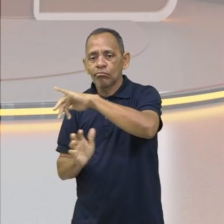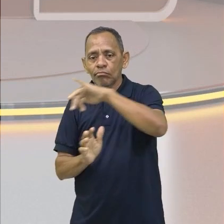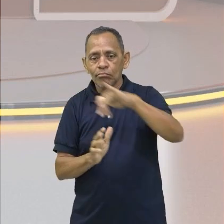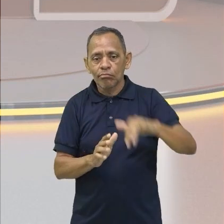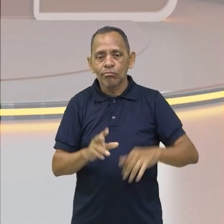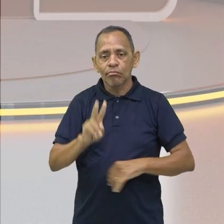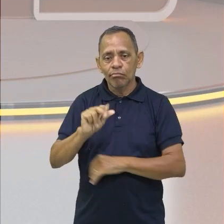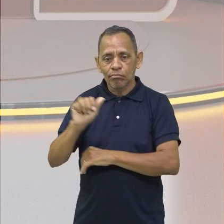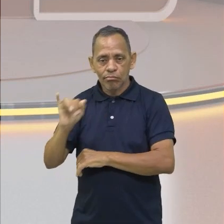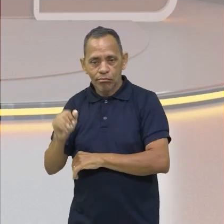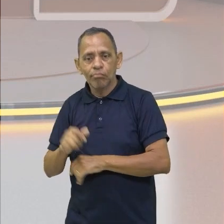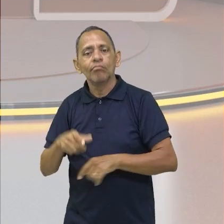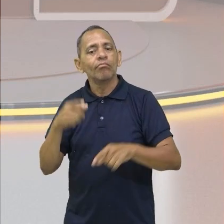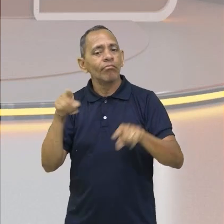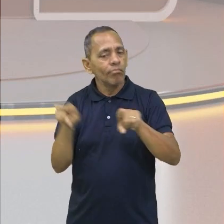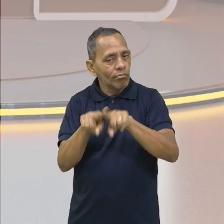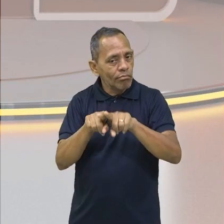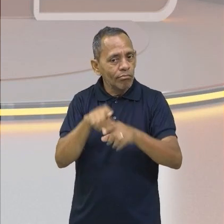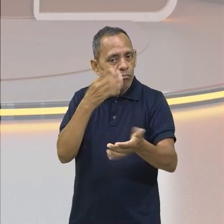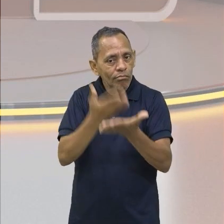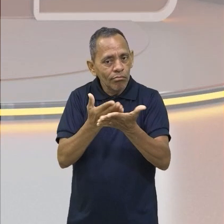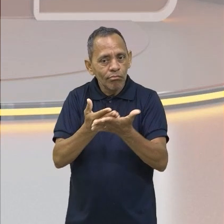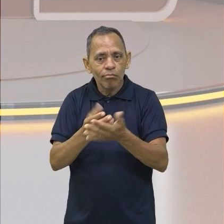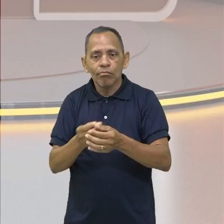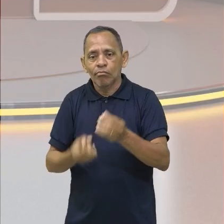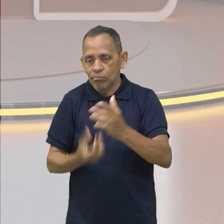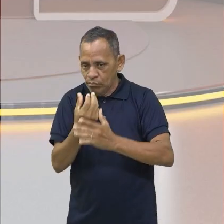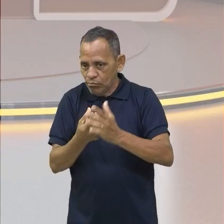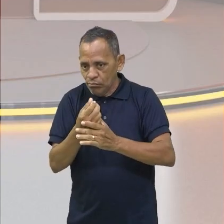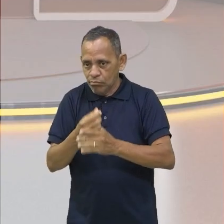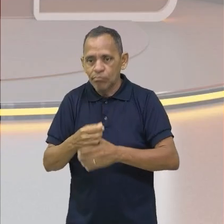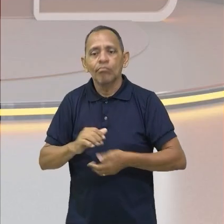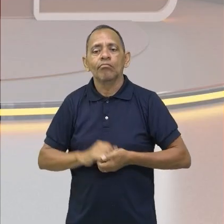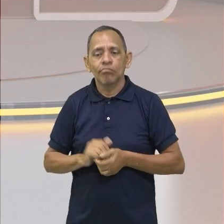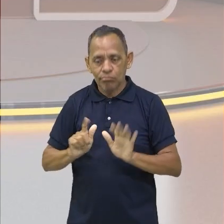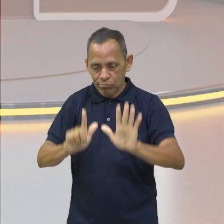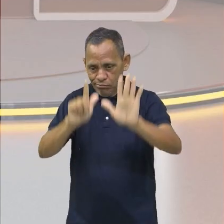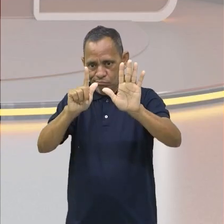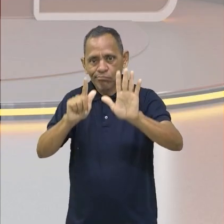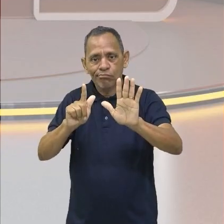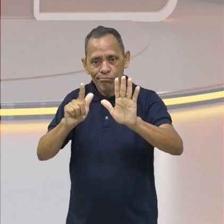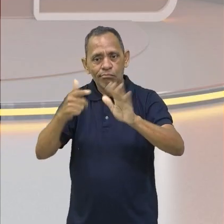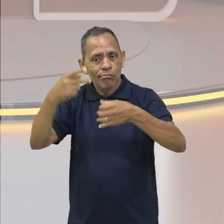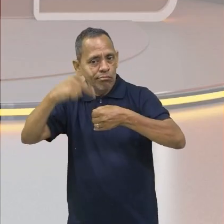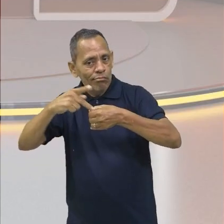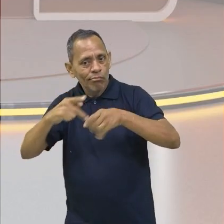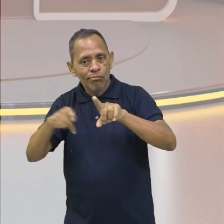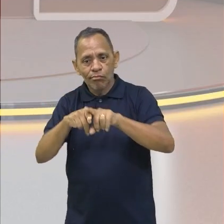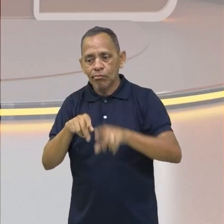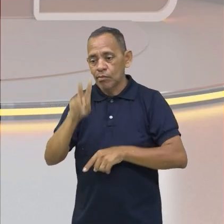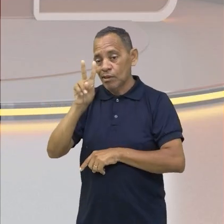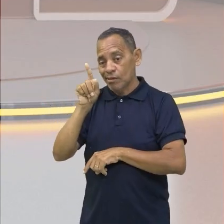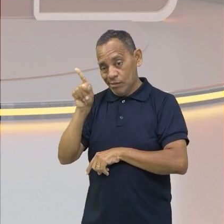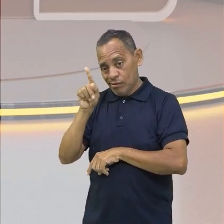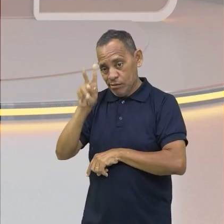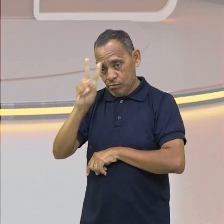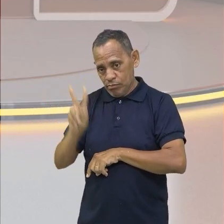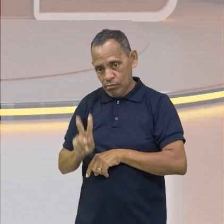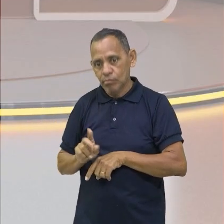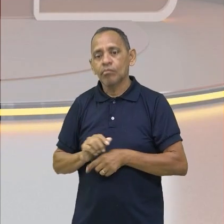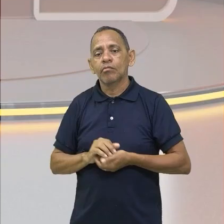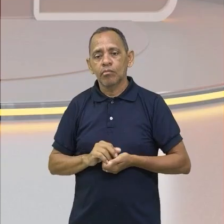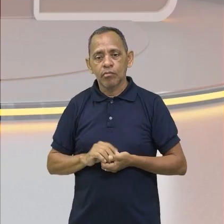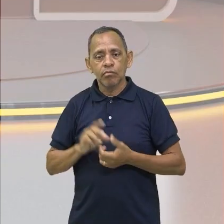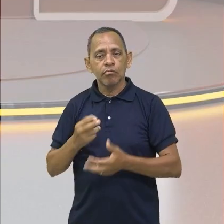também estudar essa produção de gás natural e petróleo na Venezuela. Os venezuelanos, gente, eles vão ser o dono aí